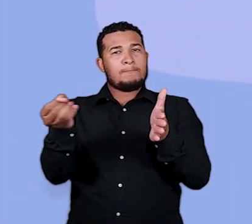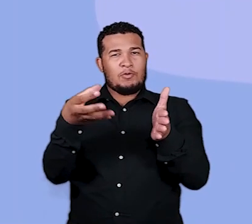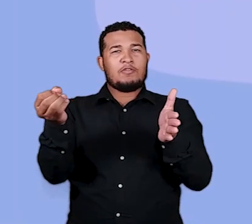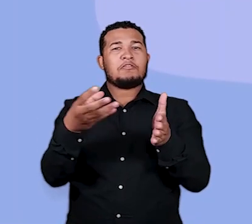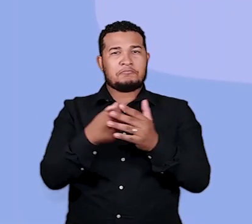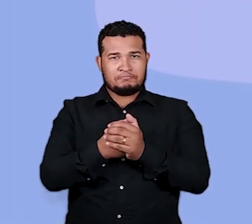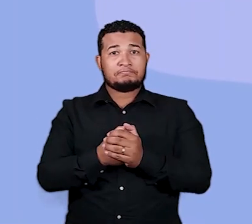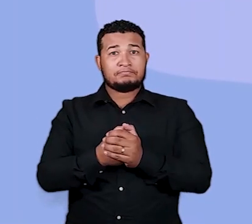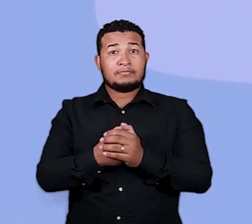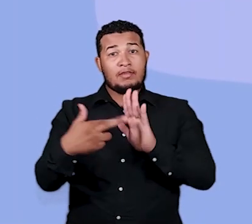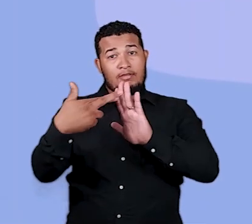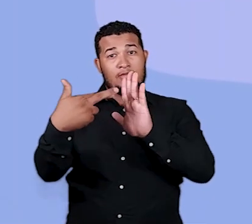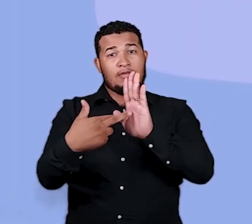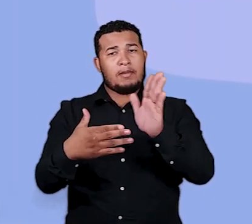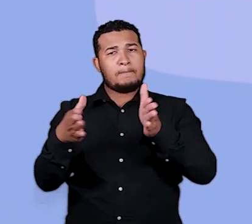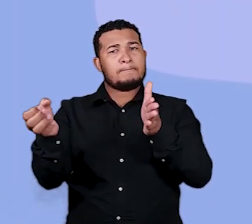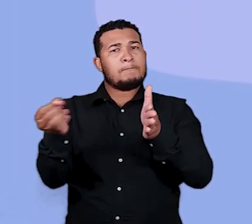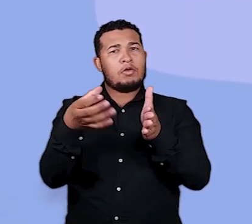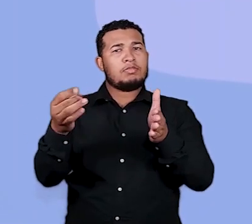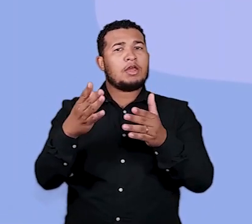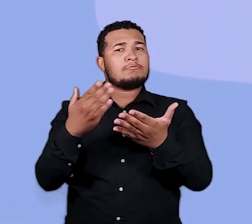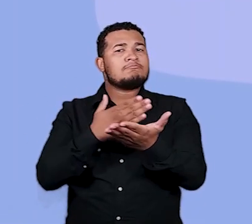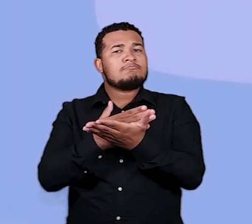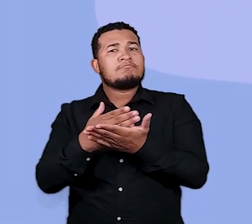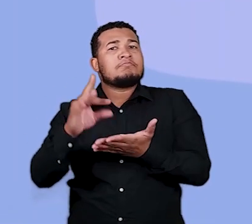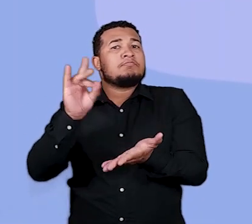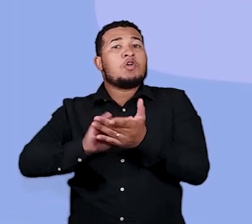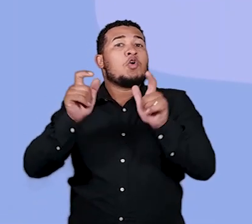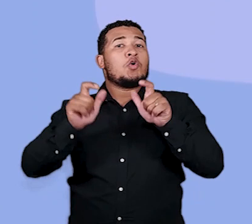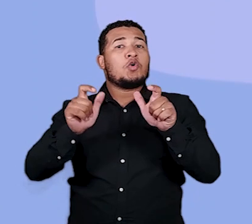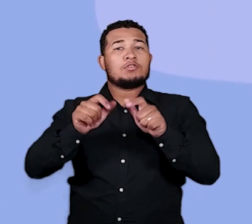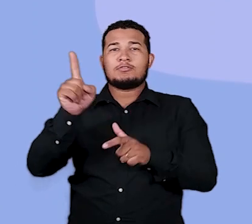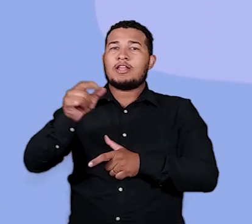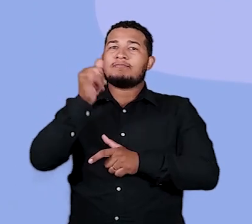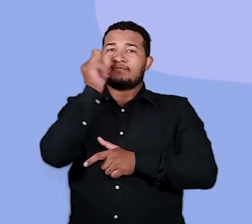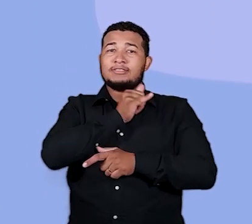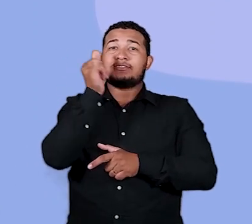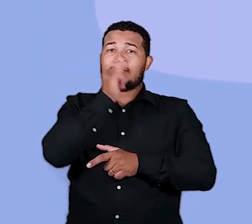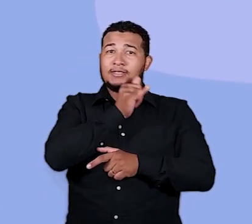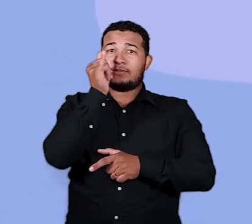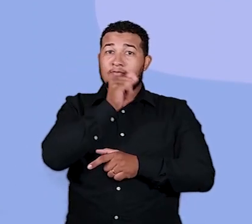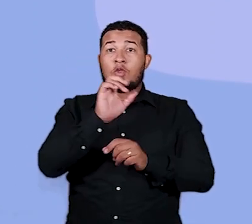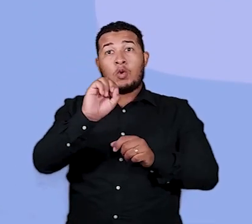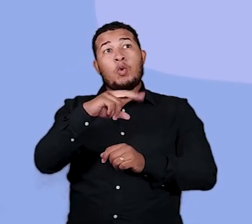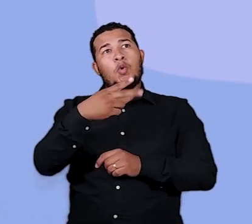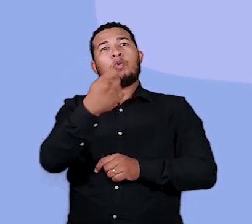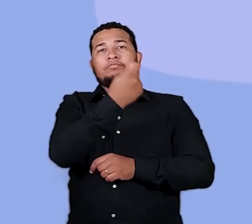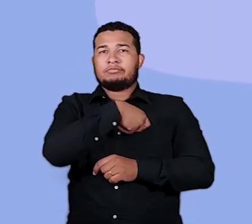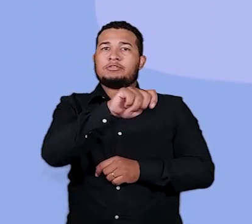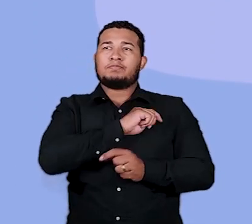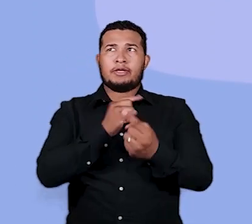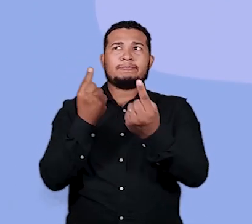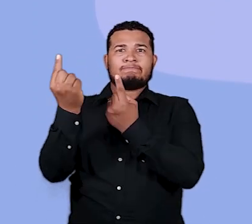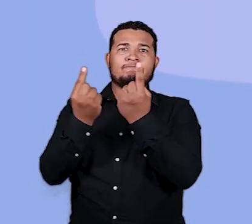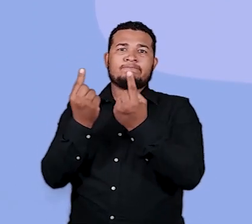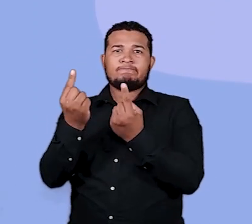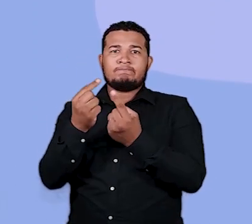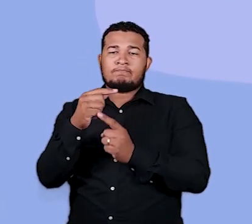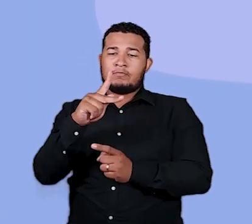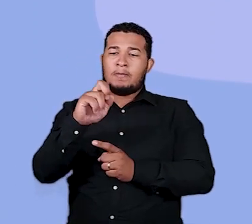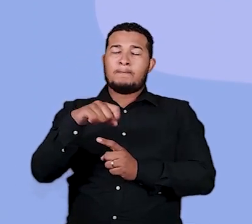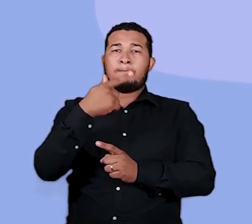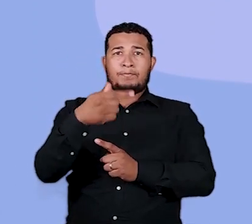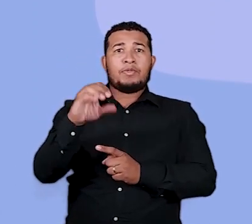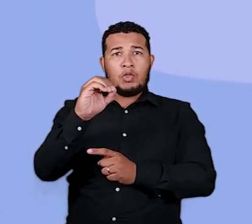xadrez moderno. As regras modernas foram adotadas primeiramente na Itália, ou segundo outras fontes, na Espanha. Os